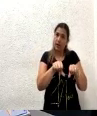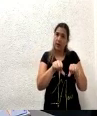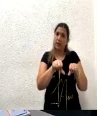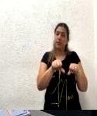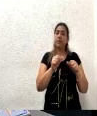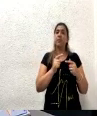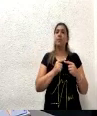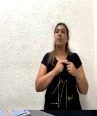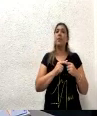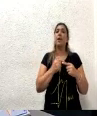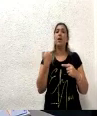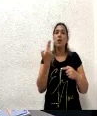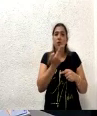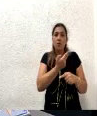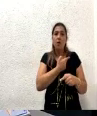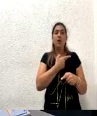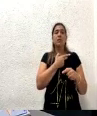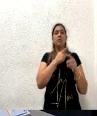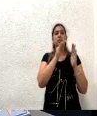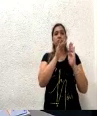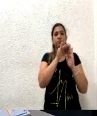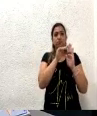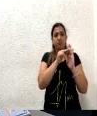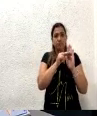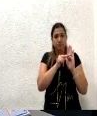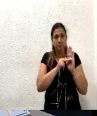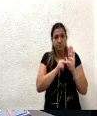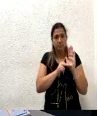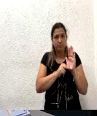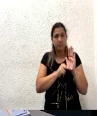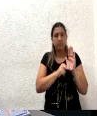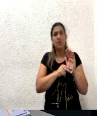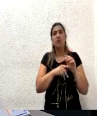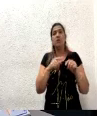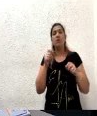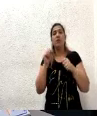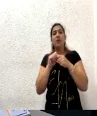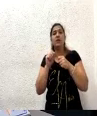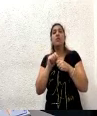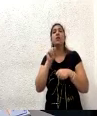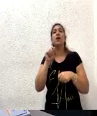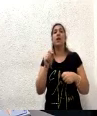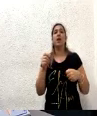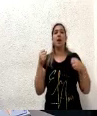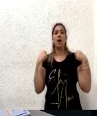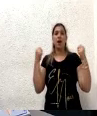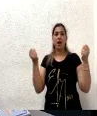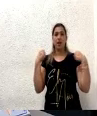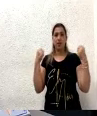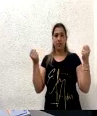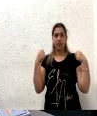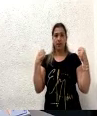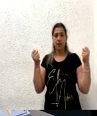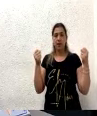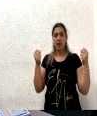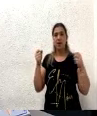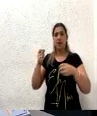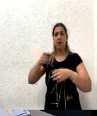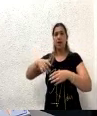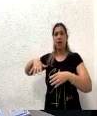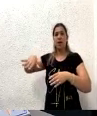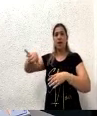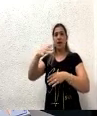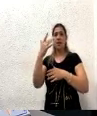nós vamos estar fazendo academia ao ar livre ali na Praça da Juventude. É uma demanda